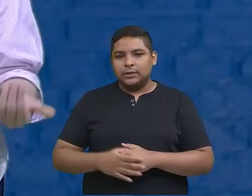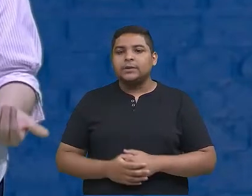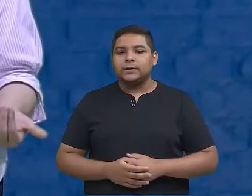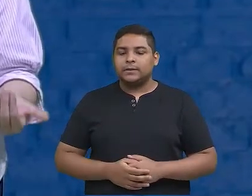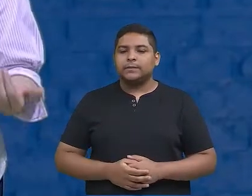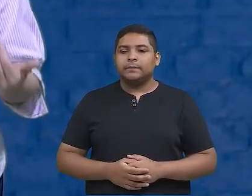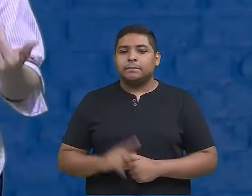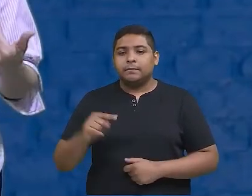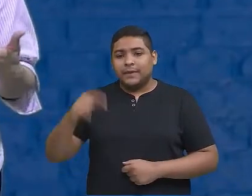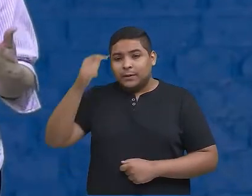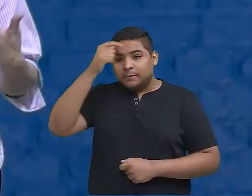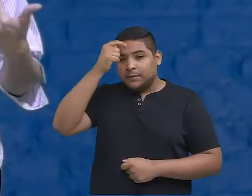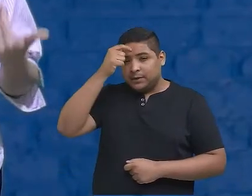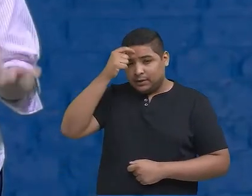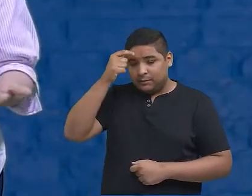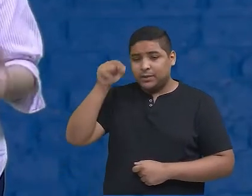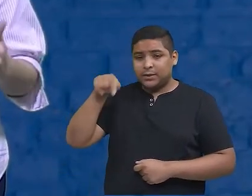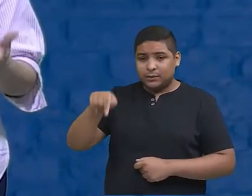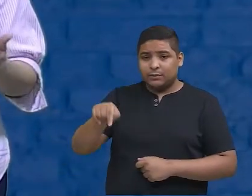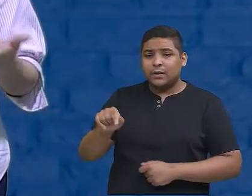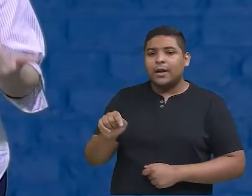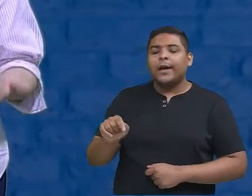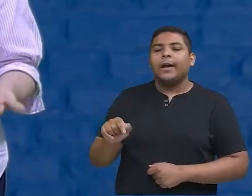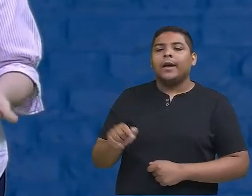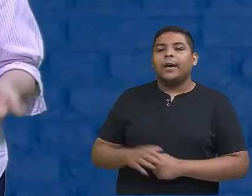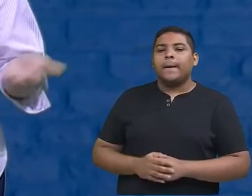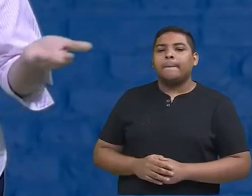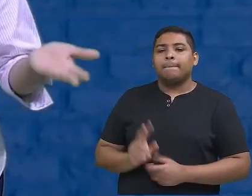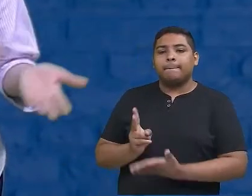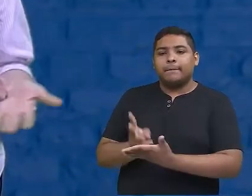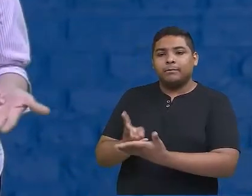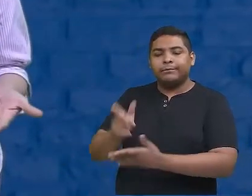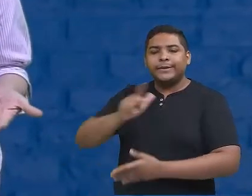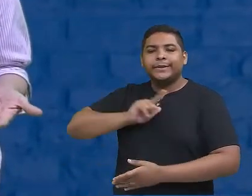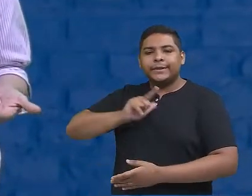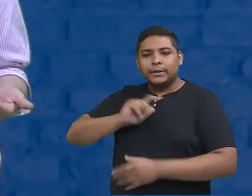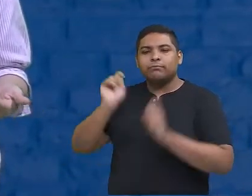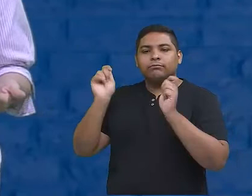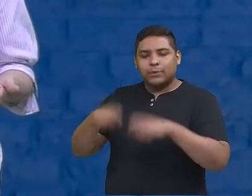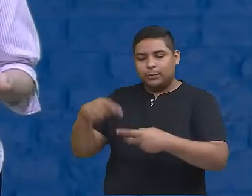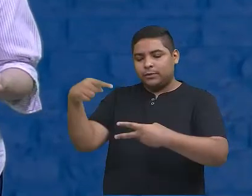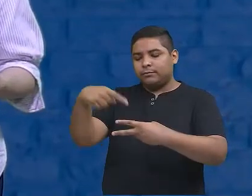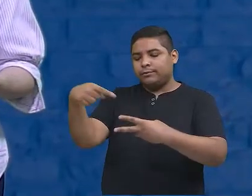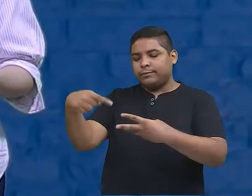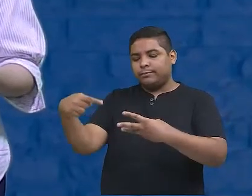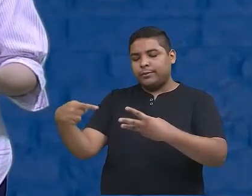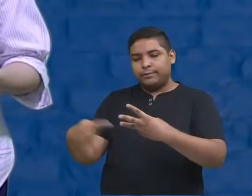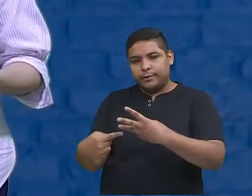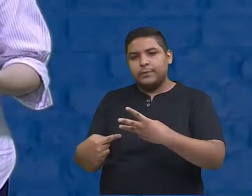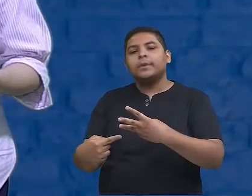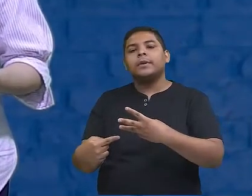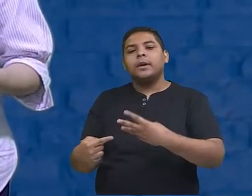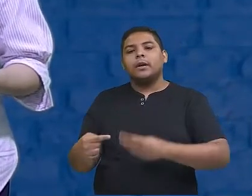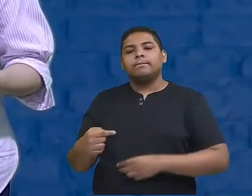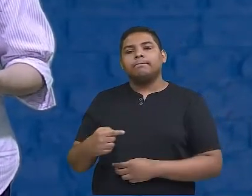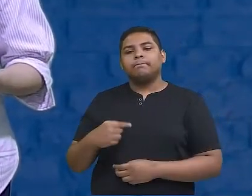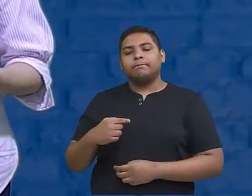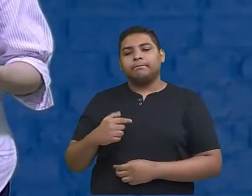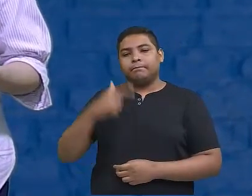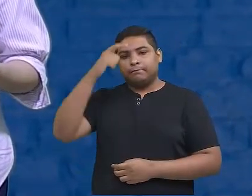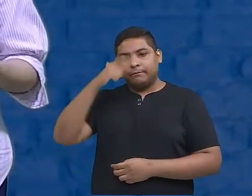pensamento crítico, eu mesmo tendo essas competências da amabilidade, eu vou ter